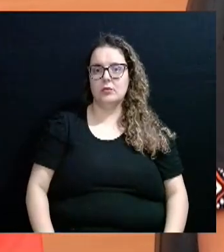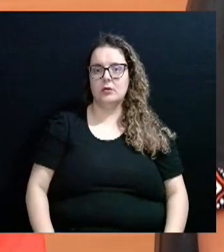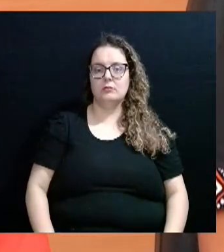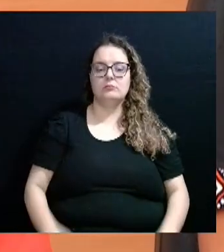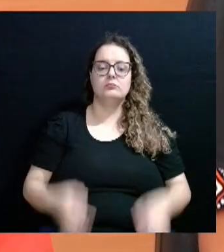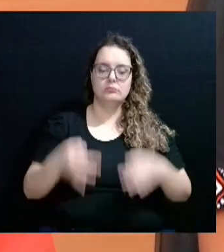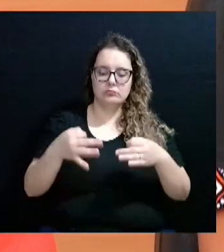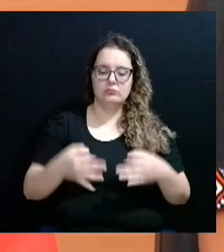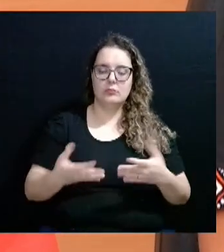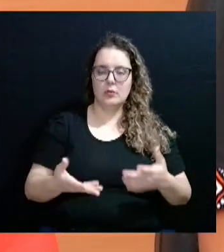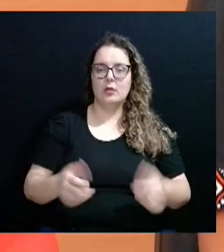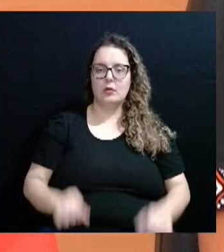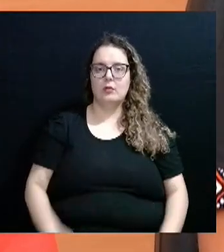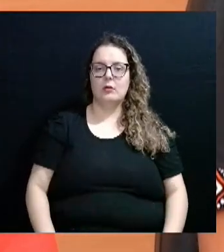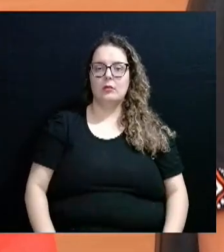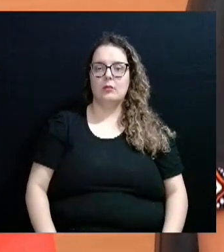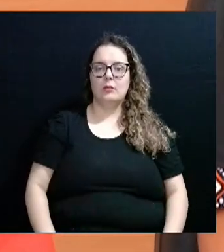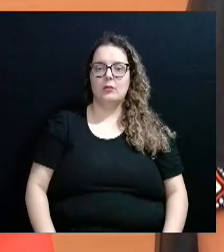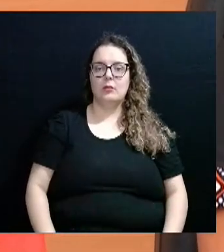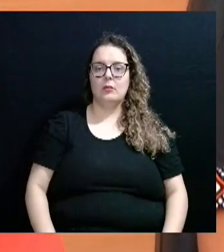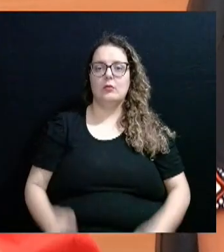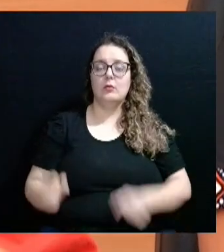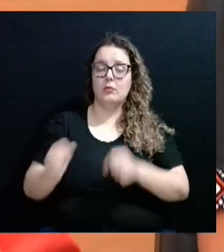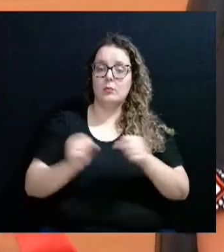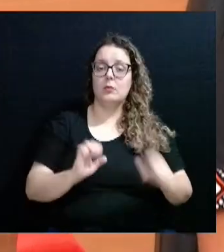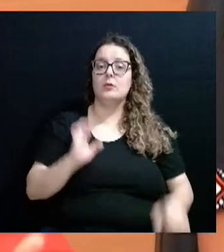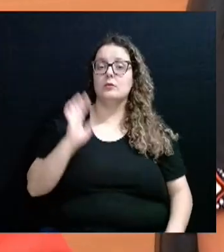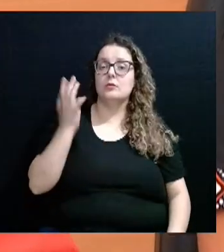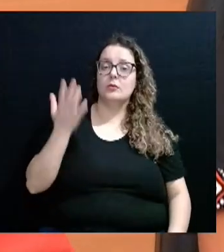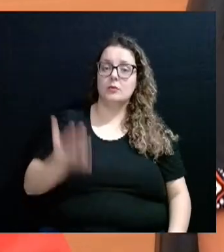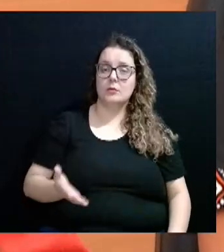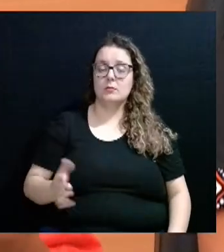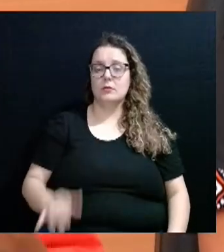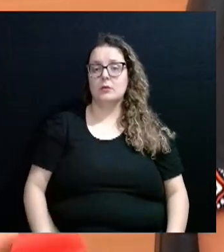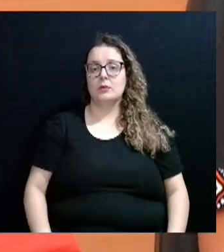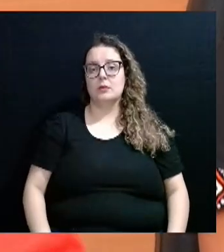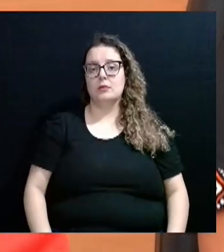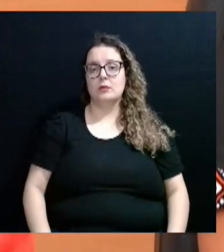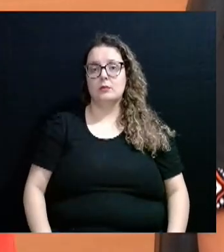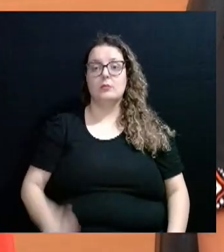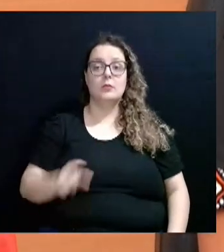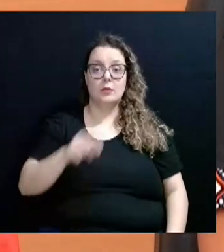no poder do acontecimento, que naquele caso era uma resposta, né?